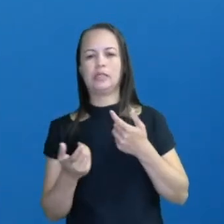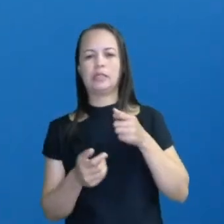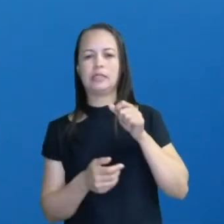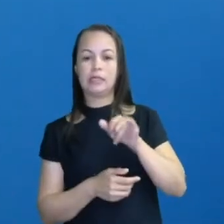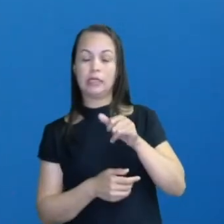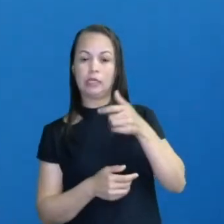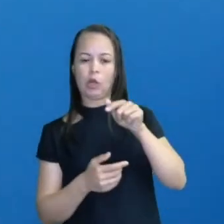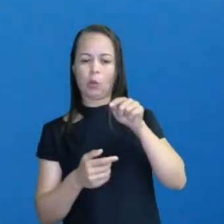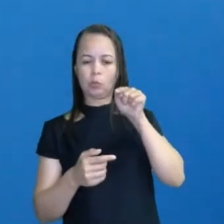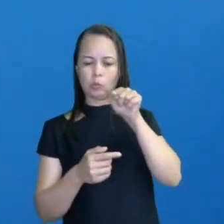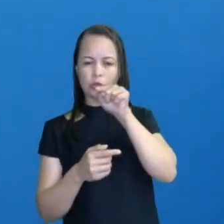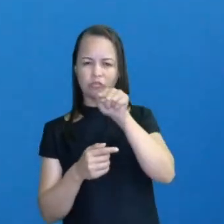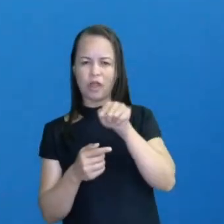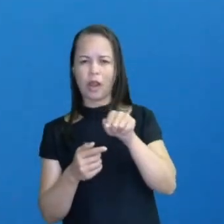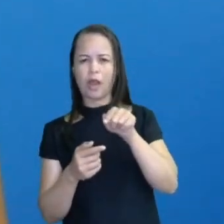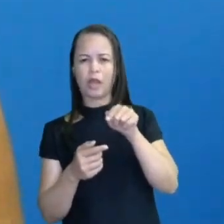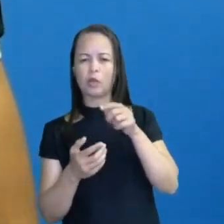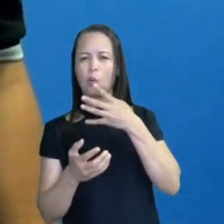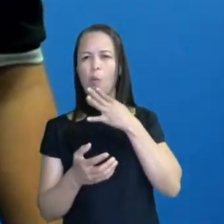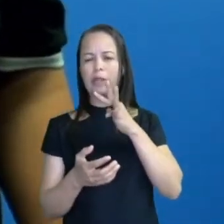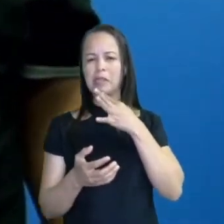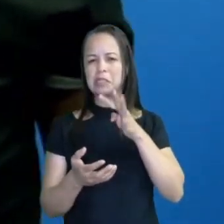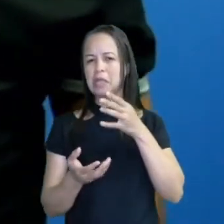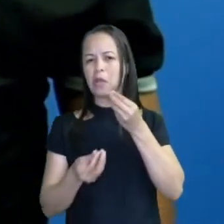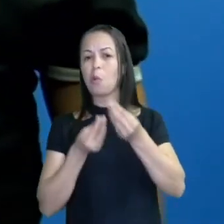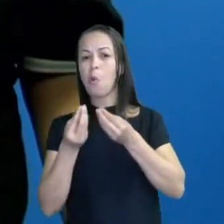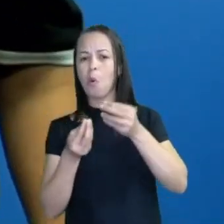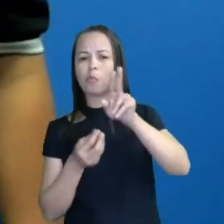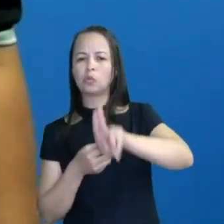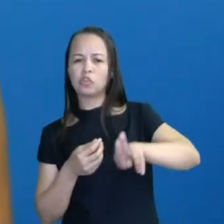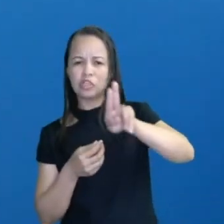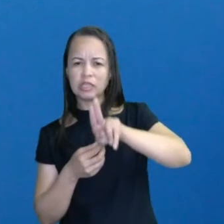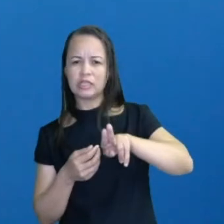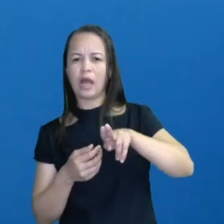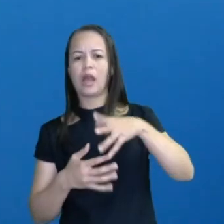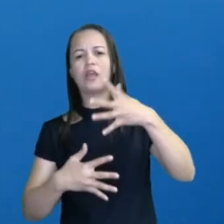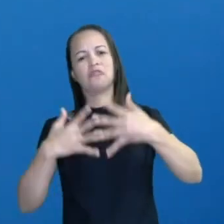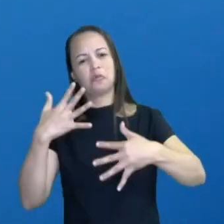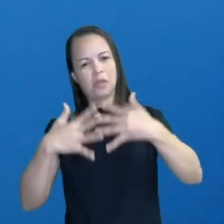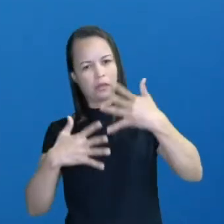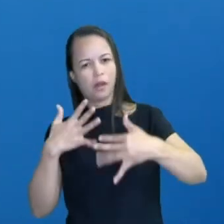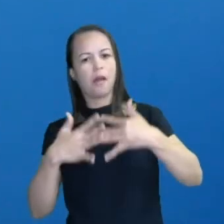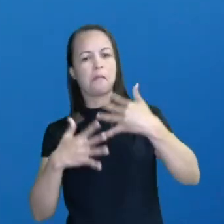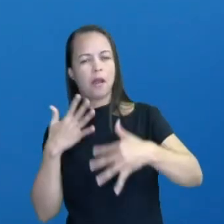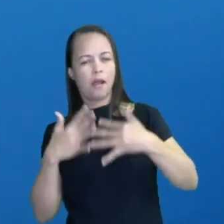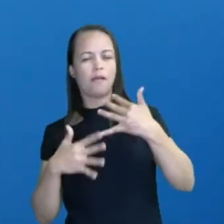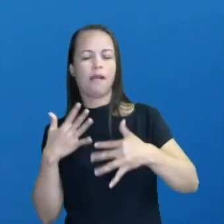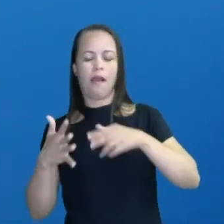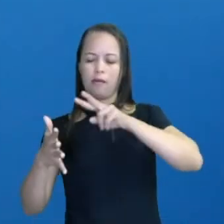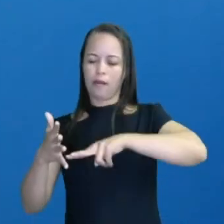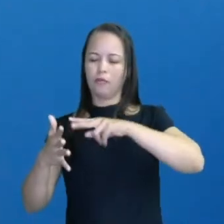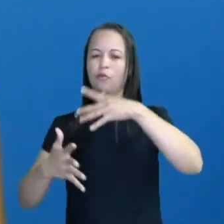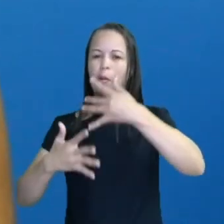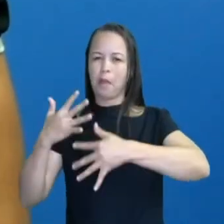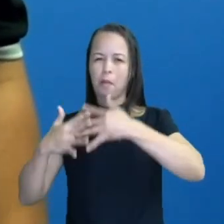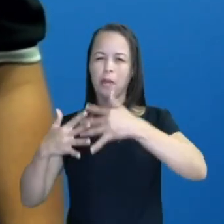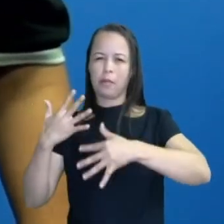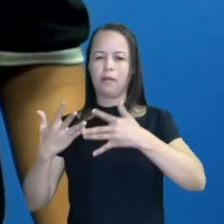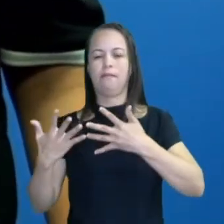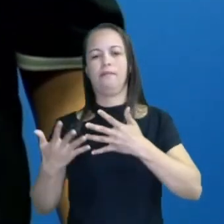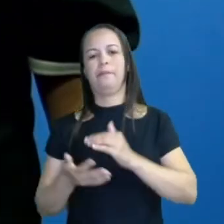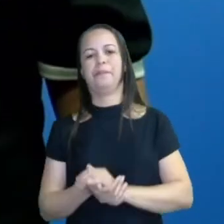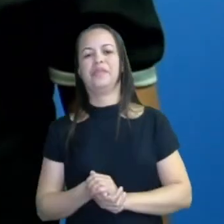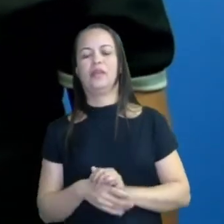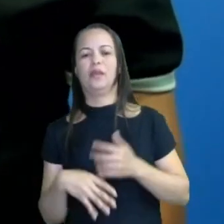e se eu não conhecer a função dele, eu vou acabar me atrapalhando. Por isso que os